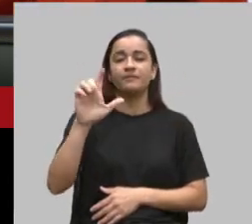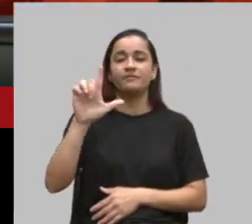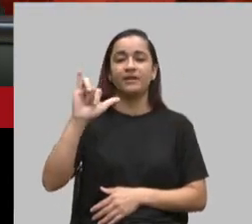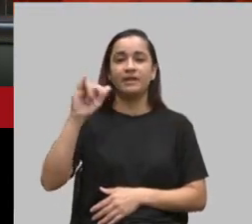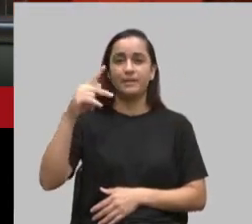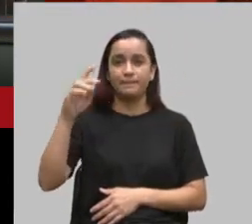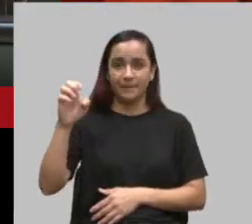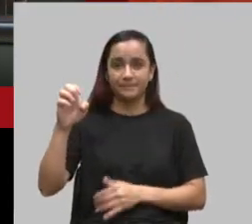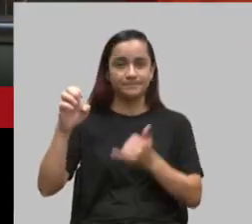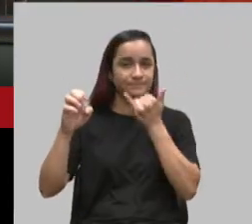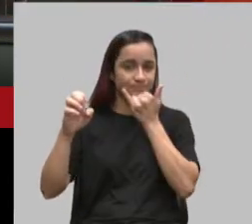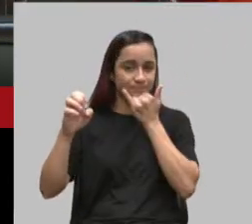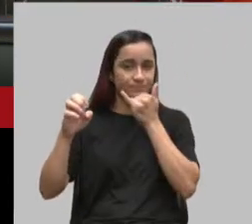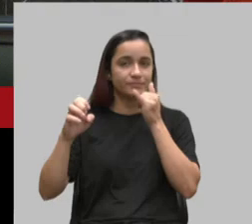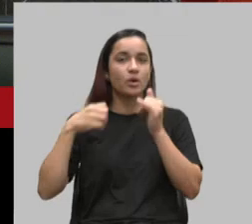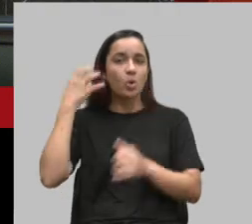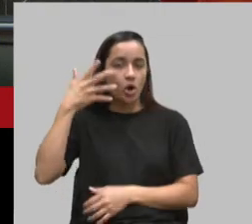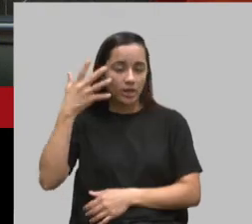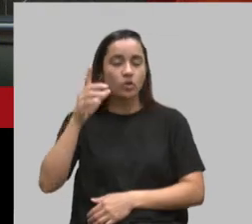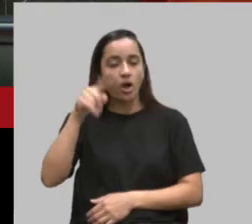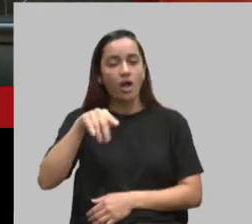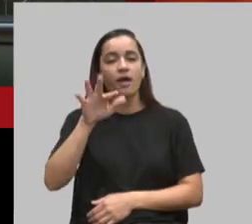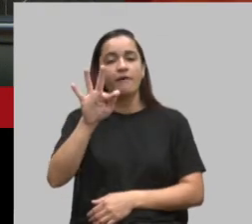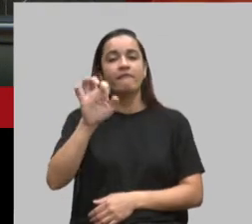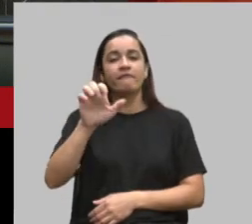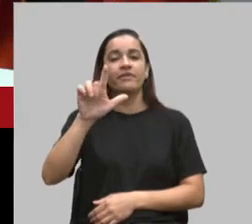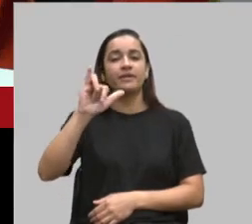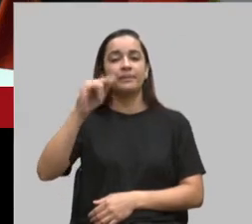proposta número dois Felipe Gabriel